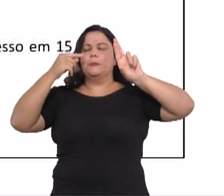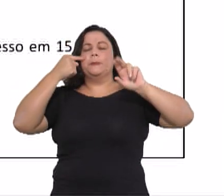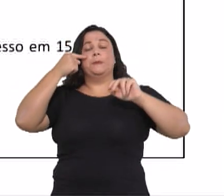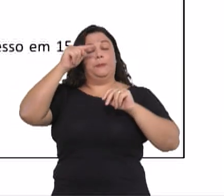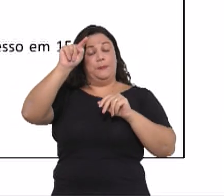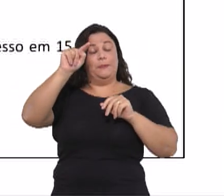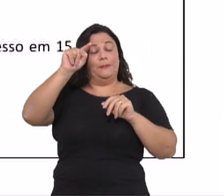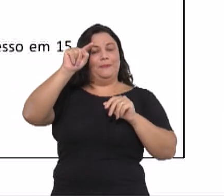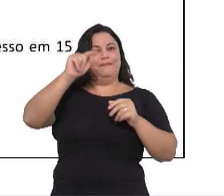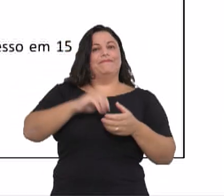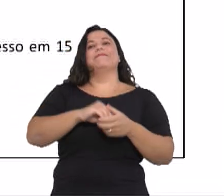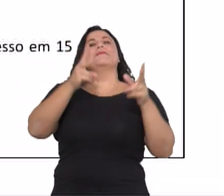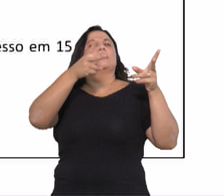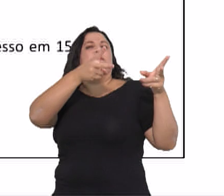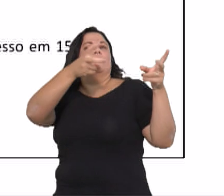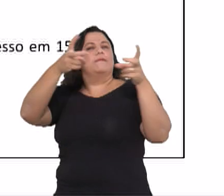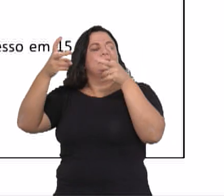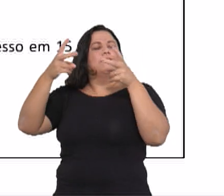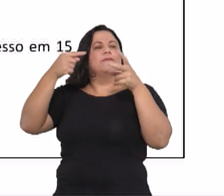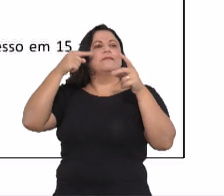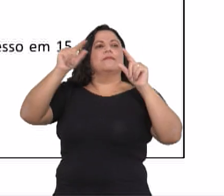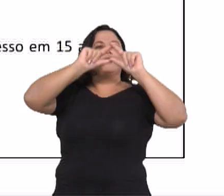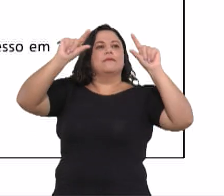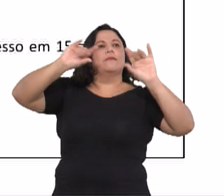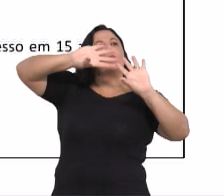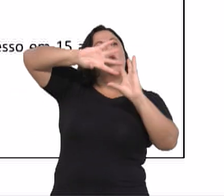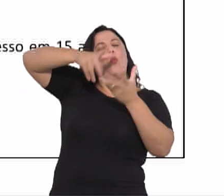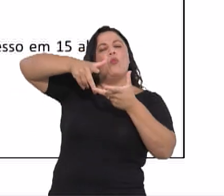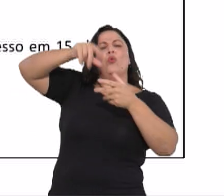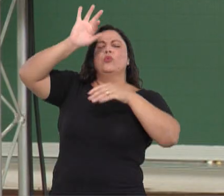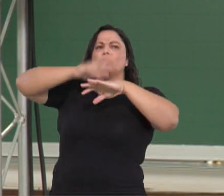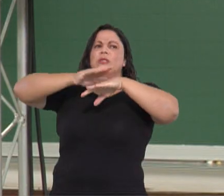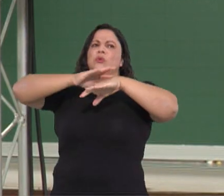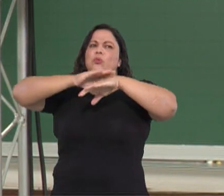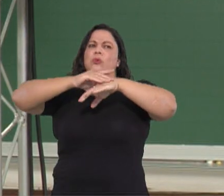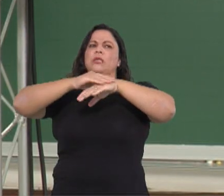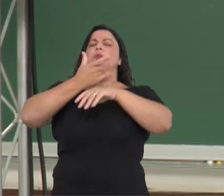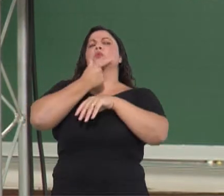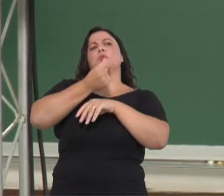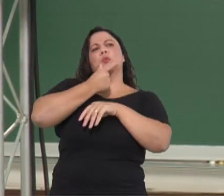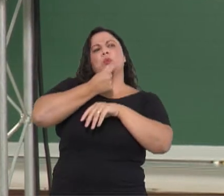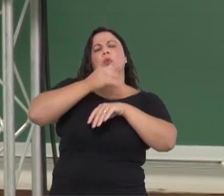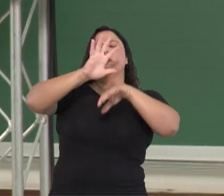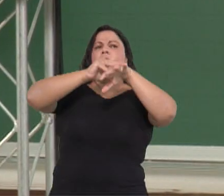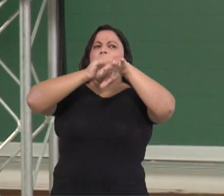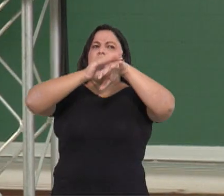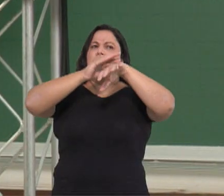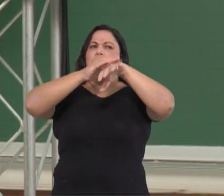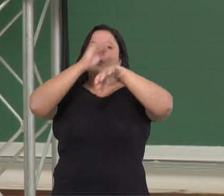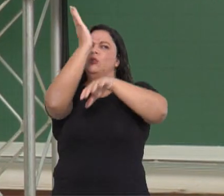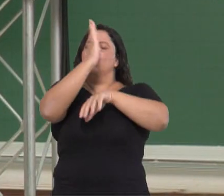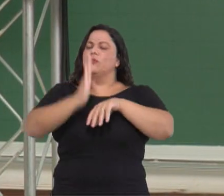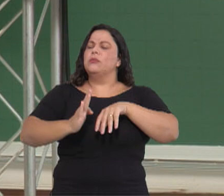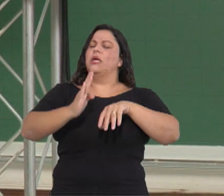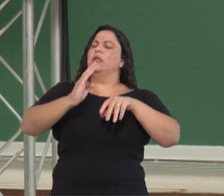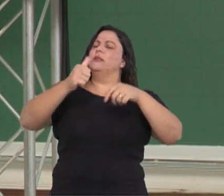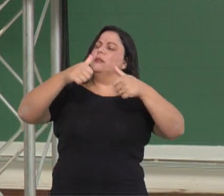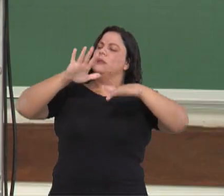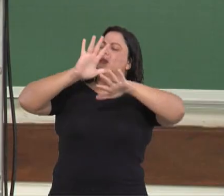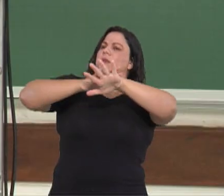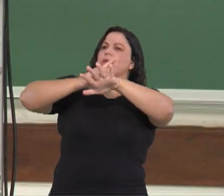início. O mundo está doente, o homem está doente, o Brasil está